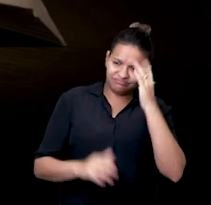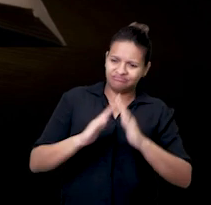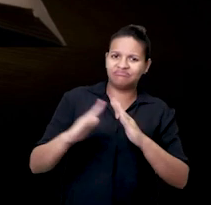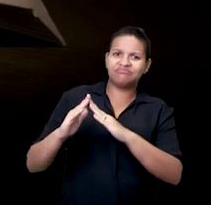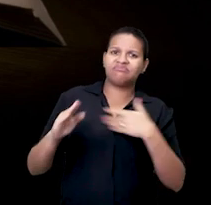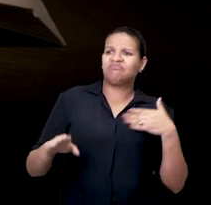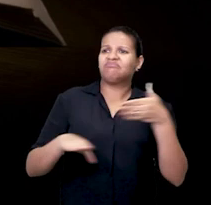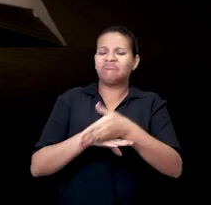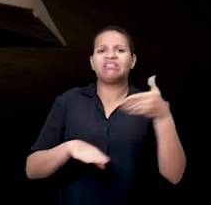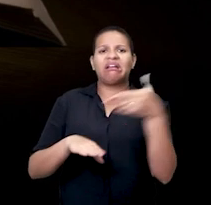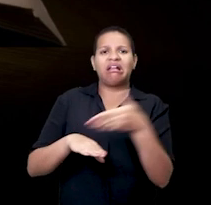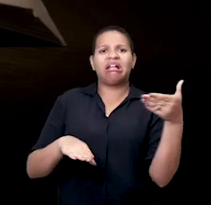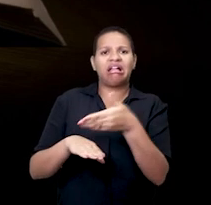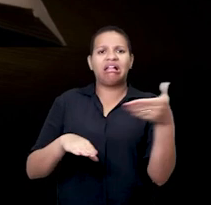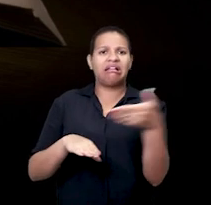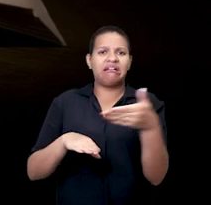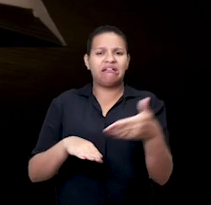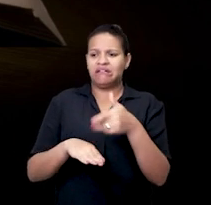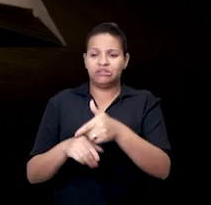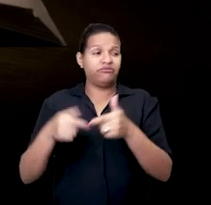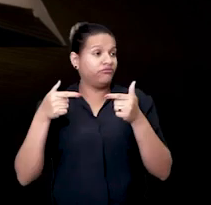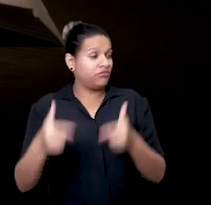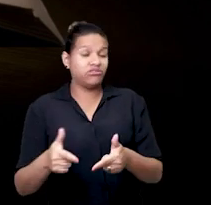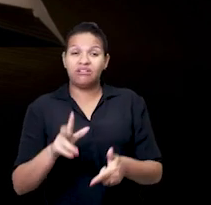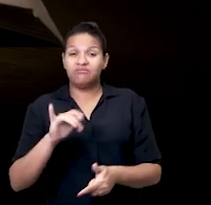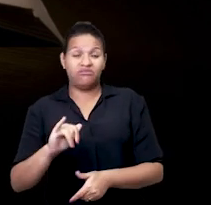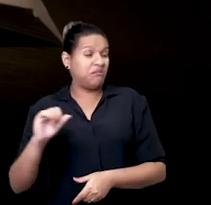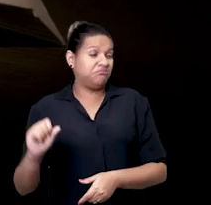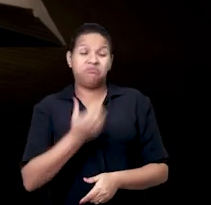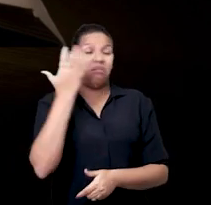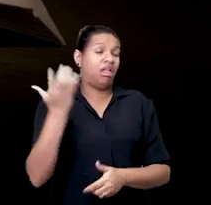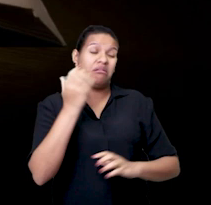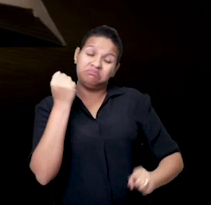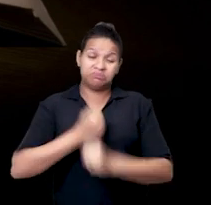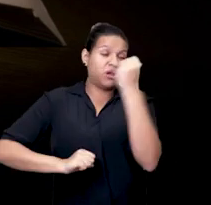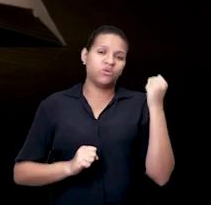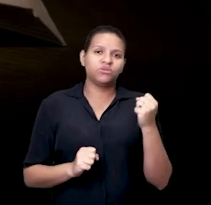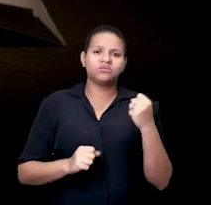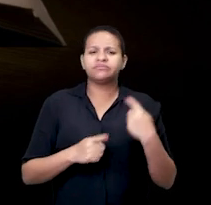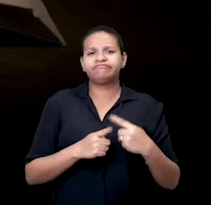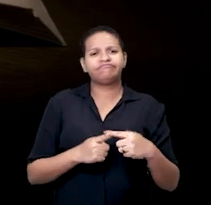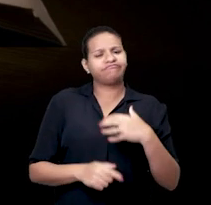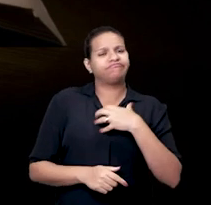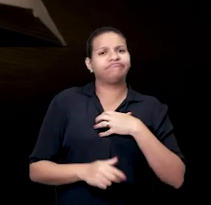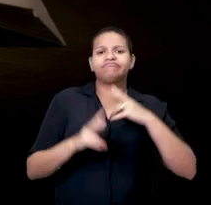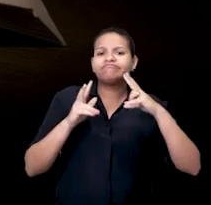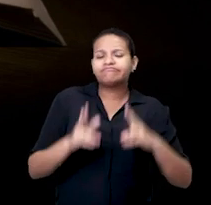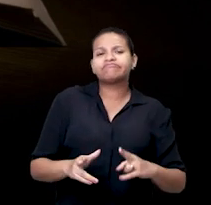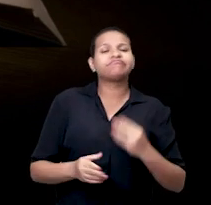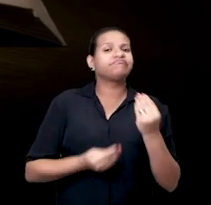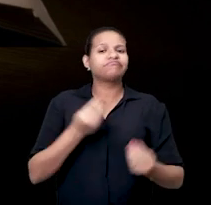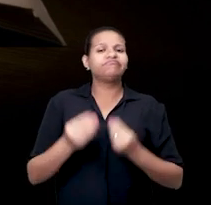ti, ele te viria a aborrecer. Clava, espada, flecha penetrante. Tal é o que o